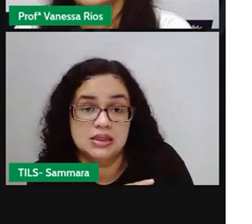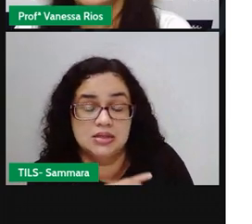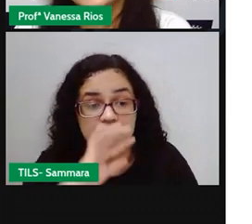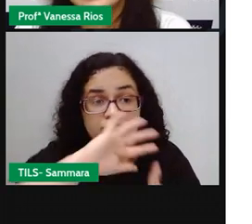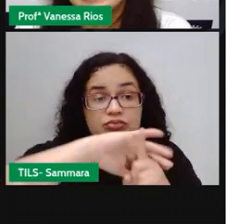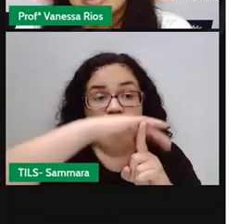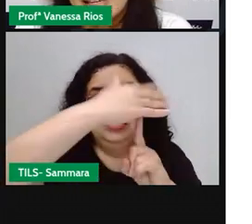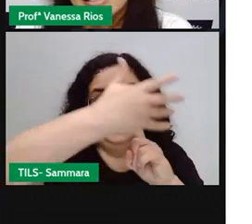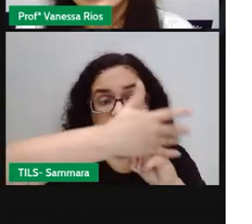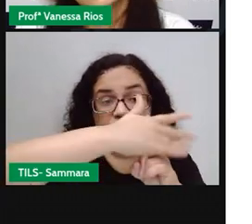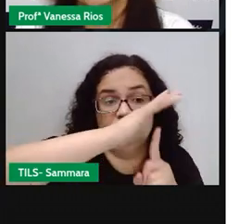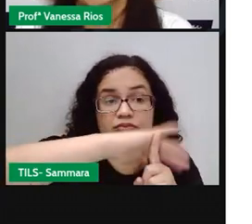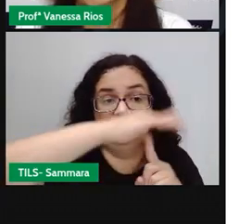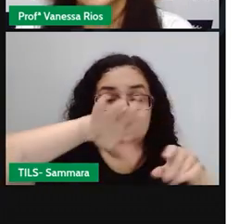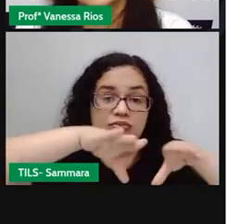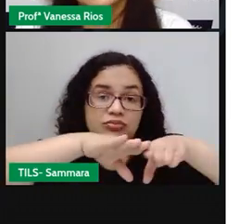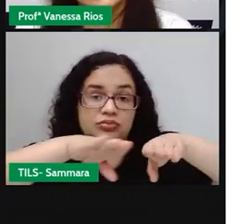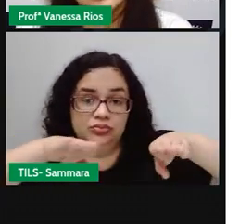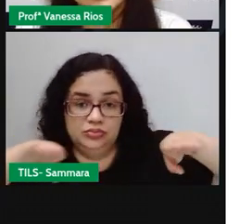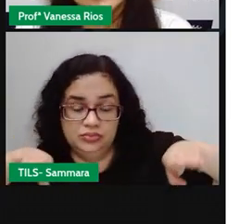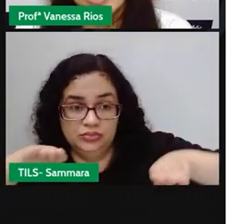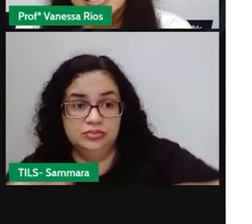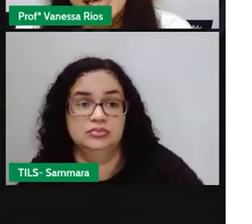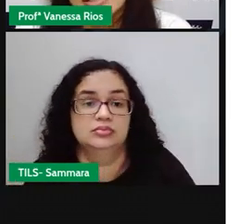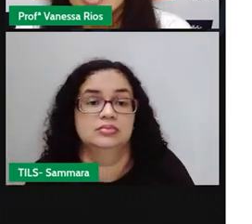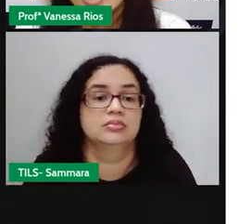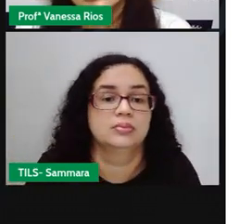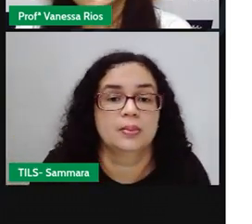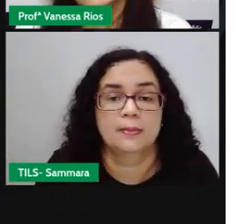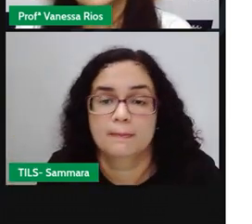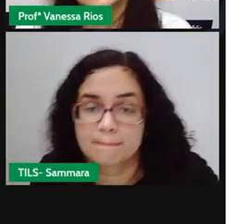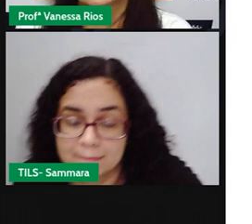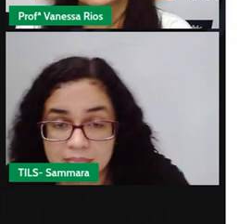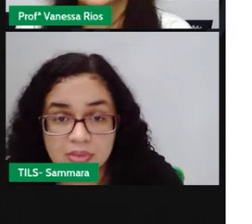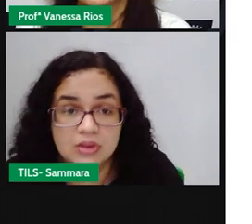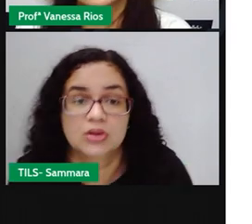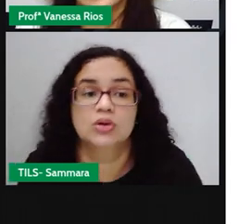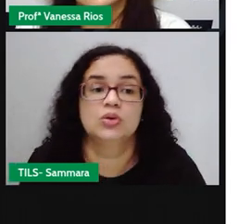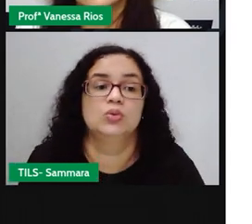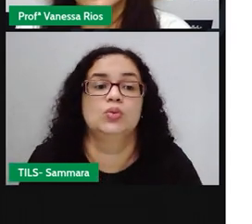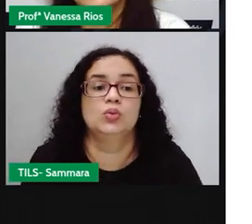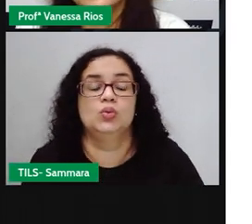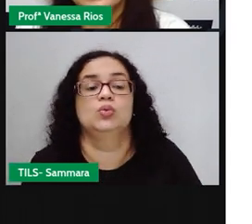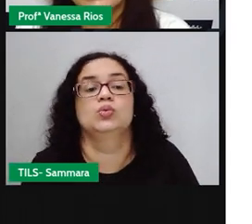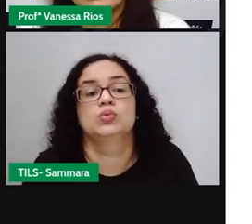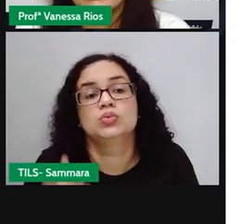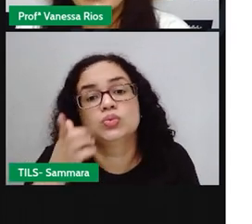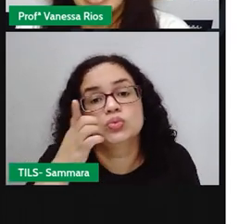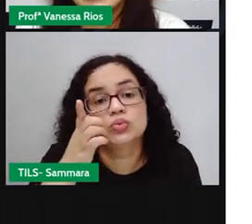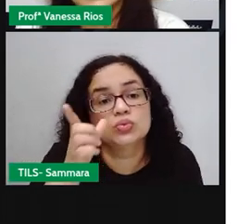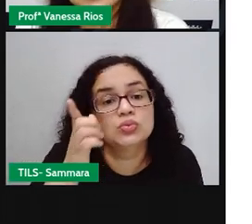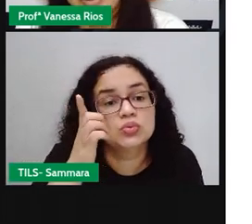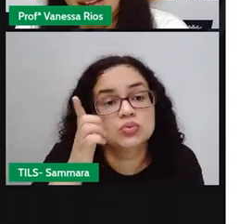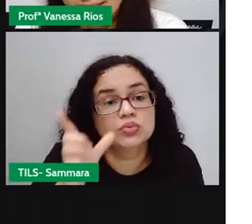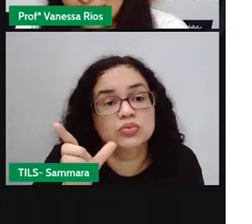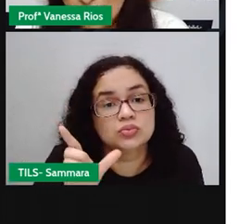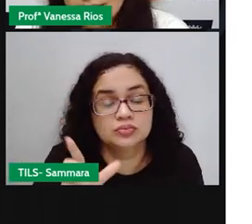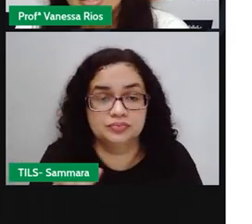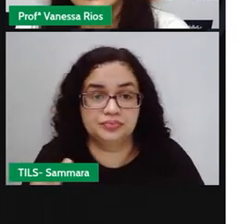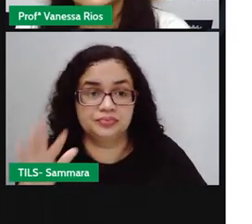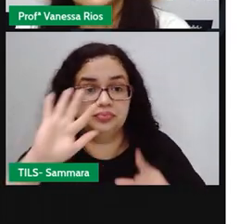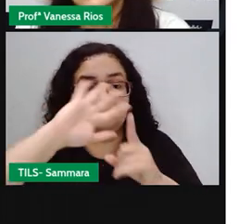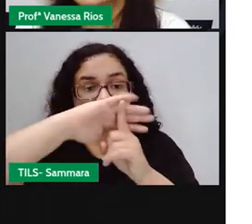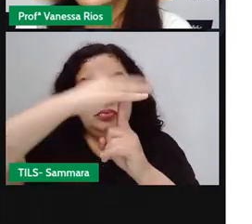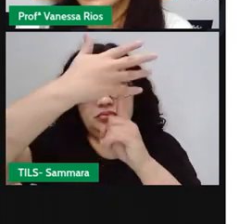figuras planas. Além disso, os poliedros, a gente consegue identificar aí, ó, as